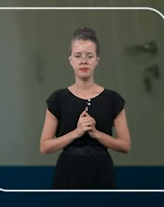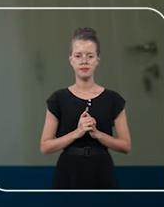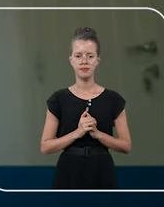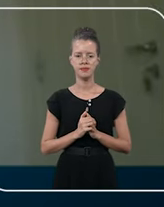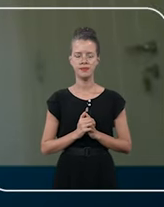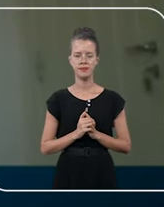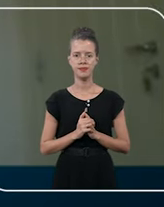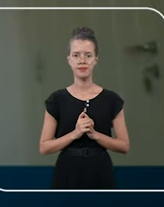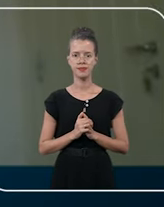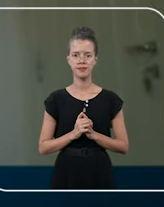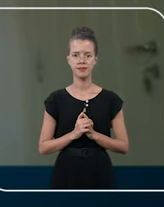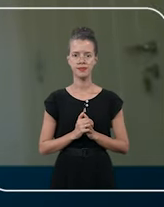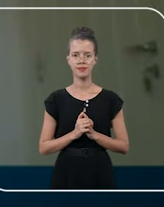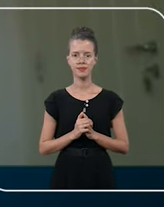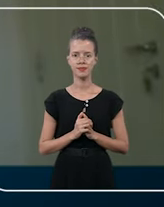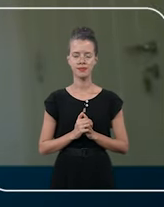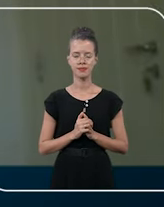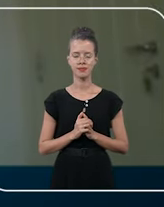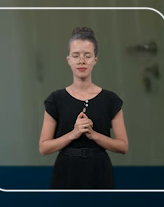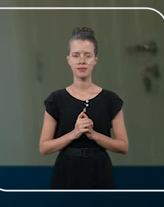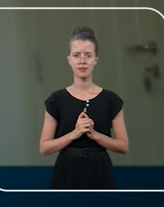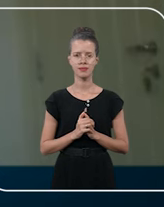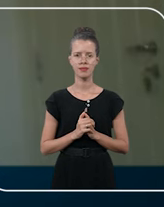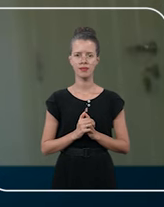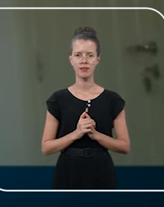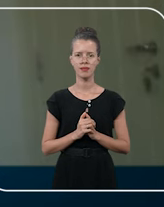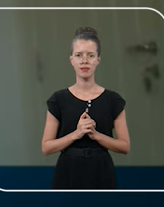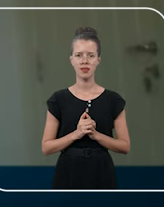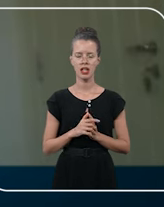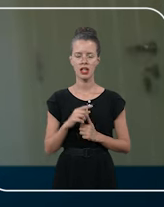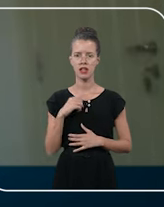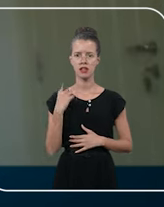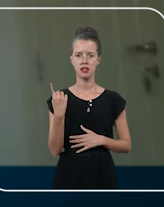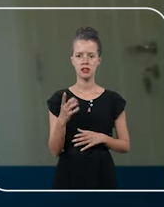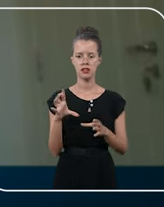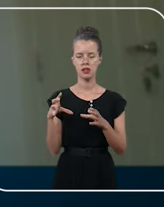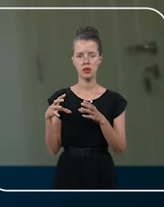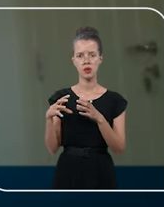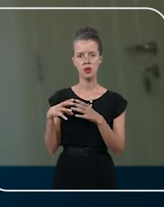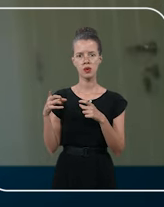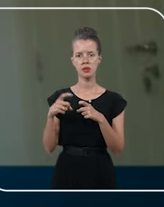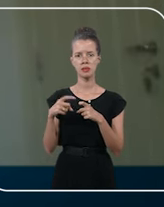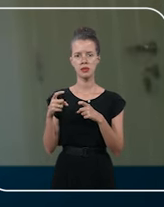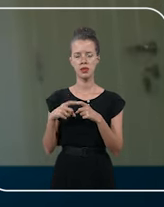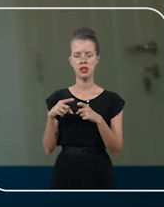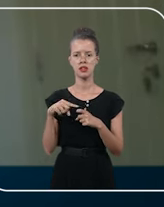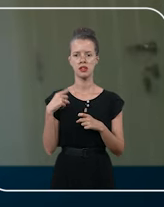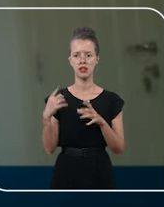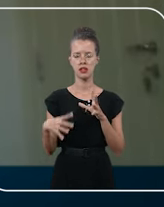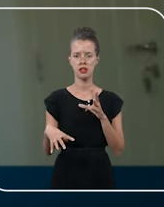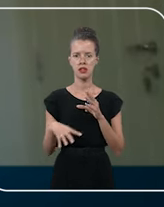Então, quando nós falamos de equipe médica que não integra, né,